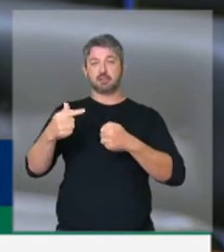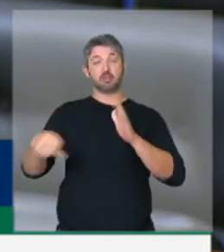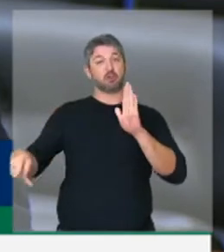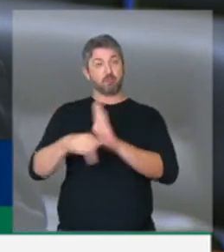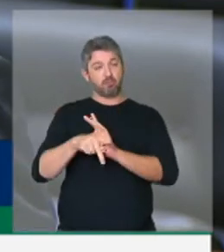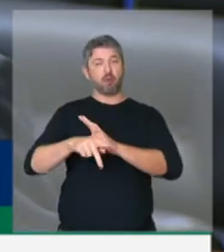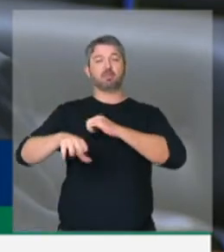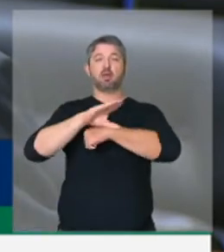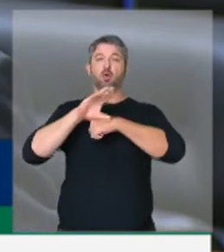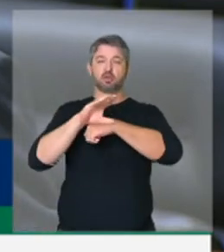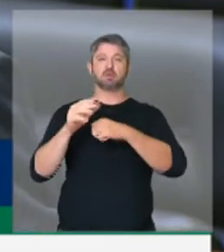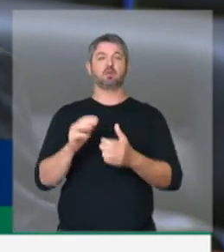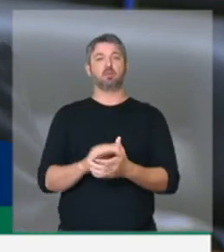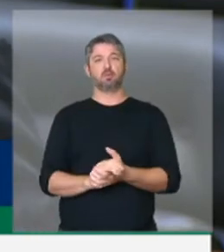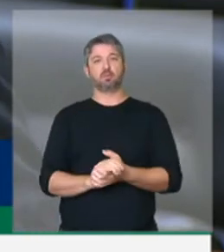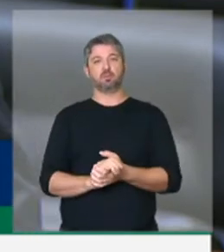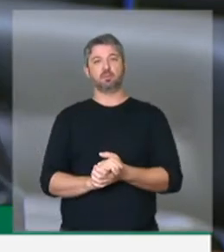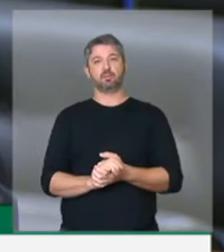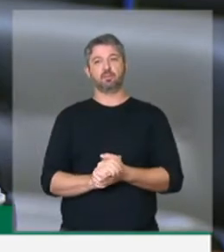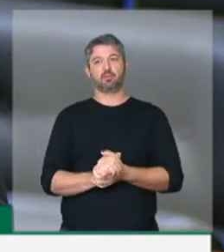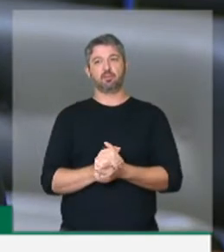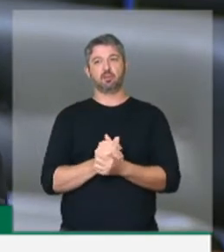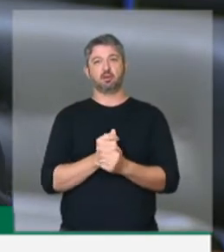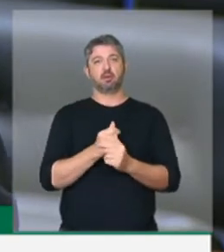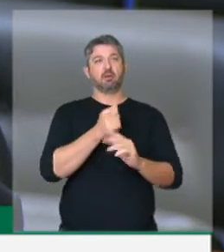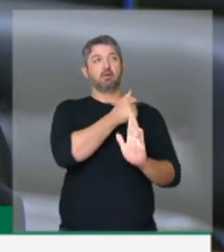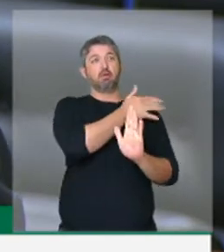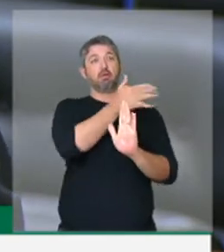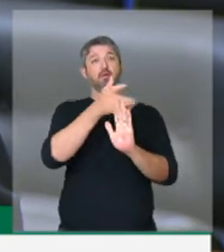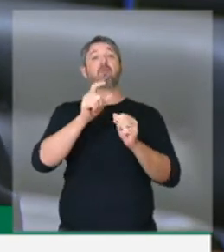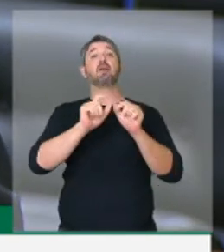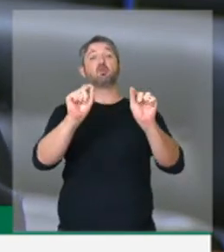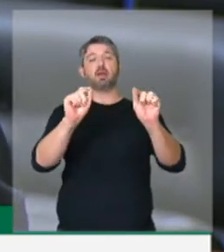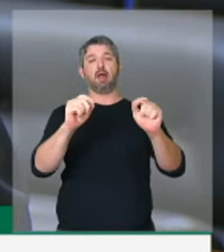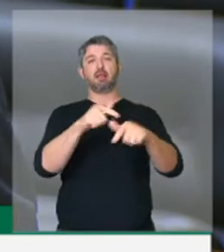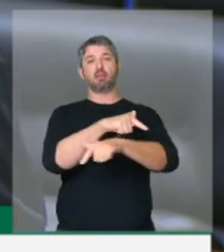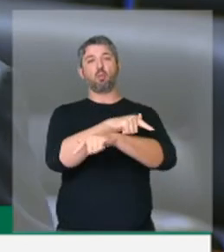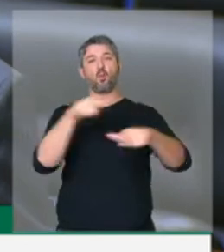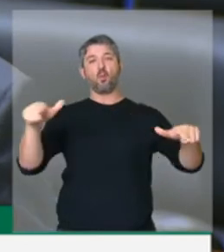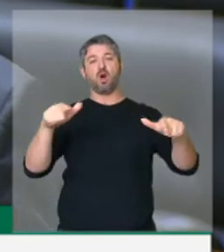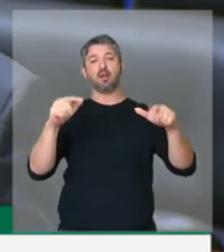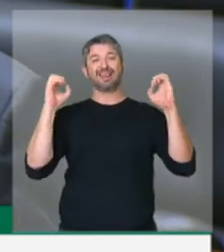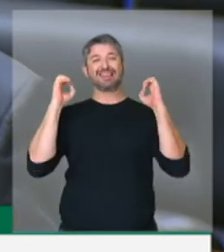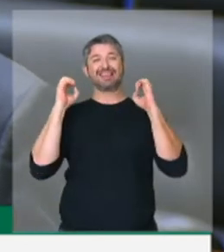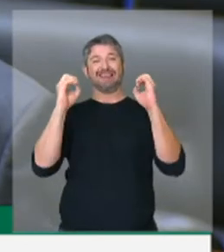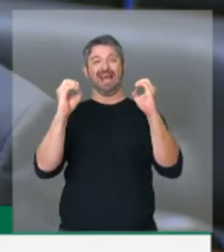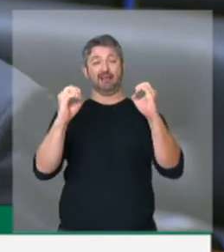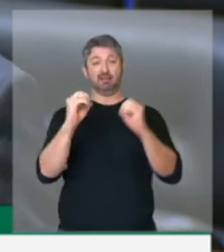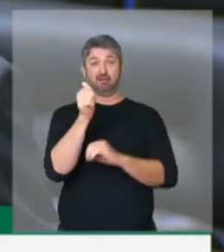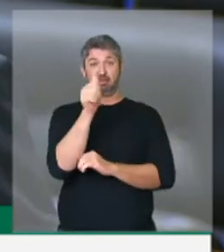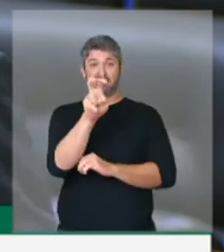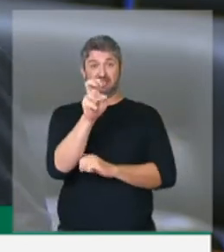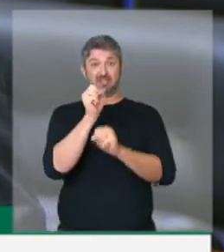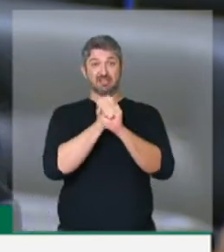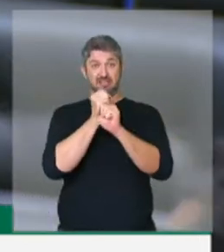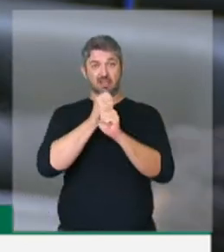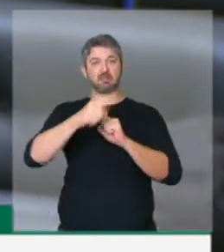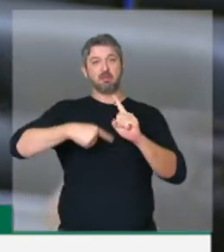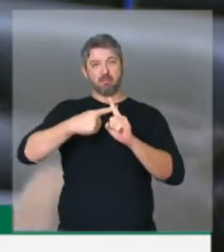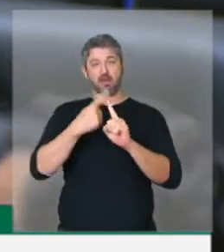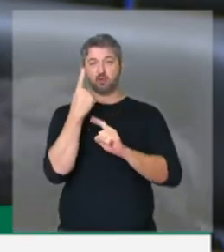da Constituição. E de lá para cá não foi feito nada. São 15 anos, mais um ano,